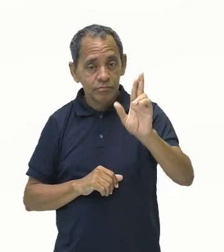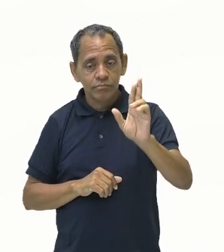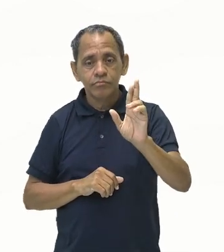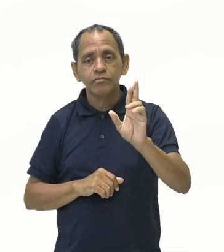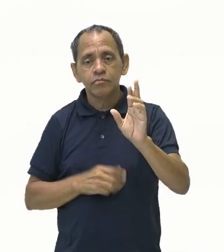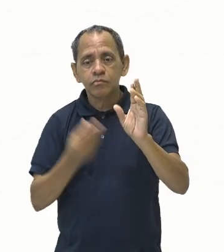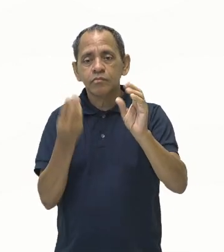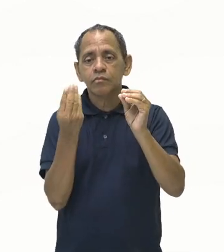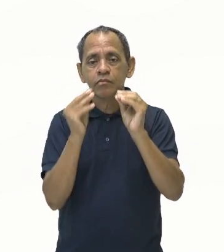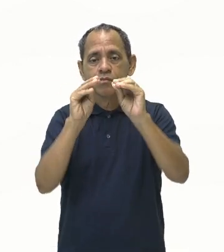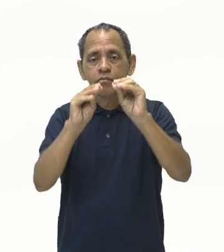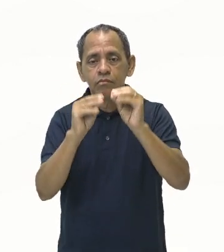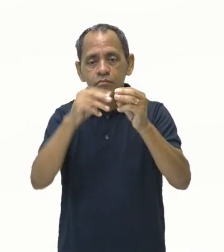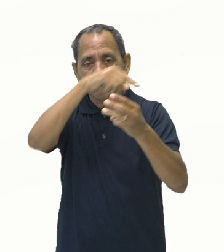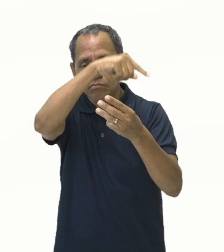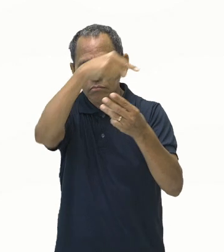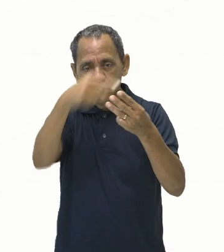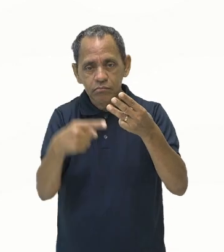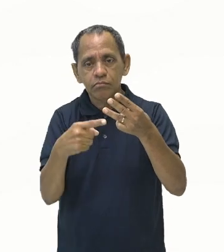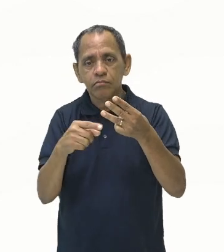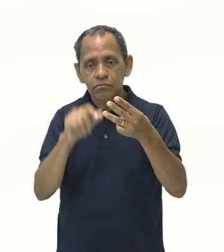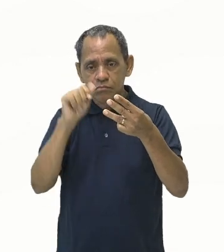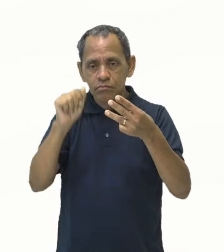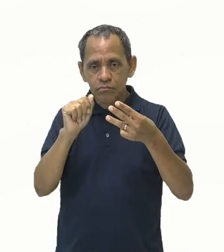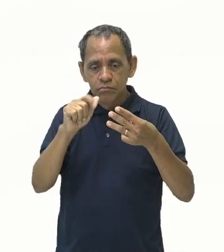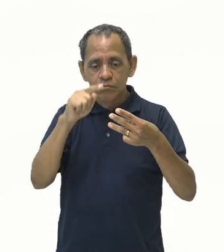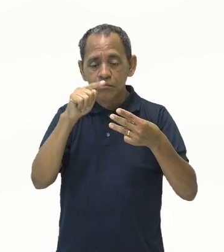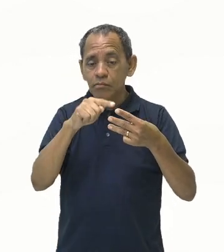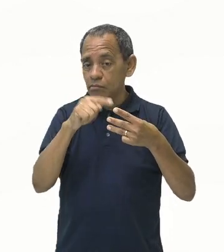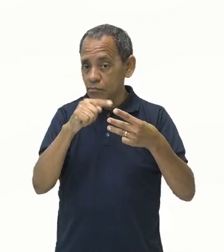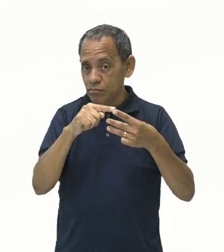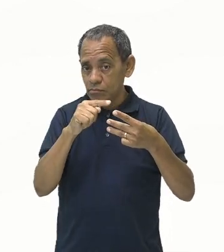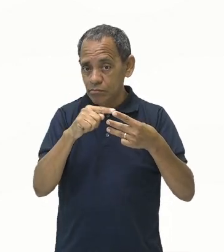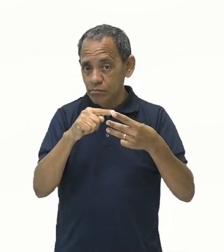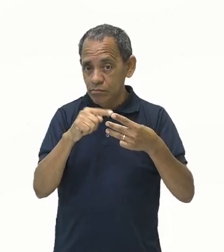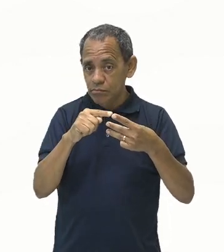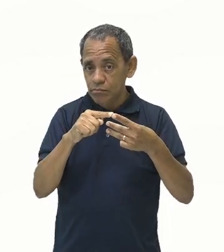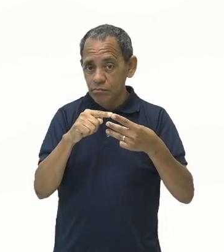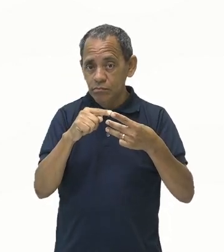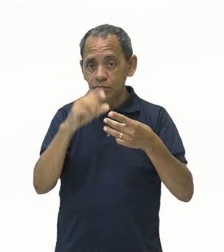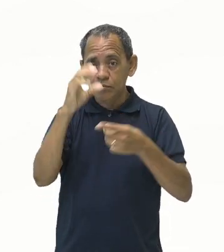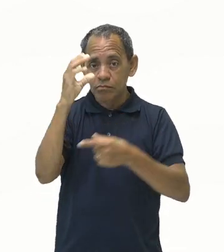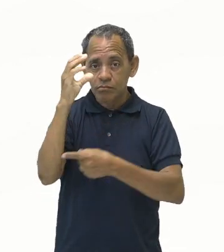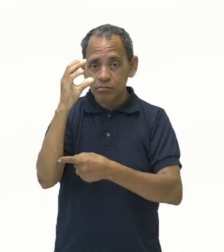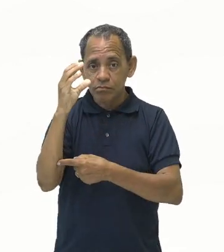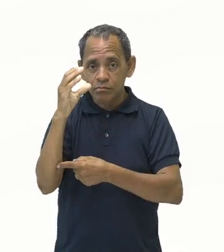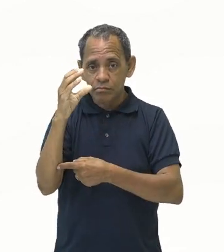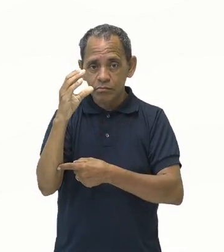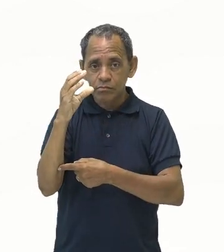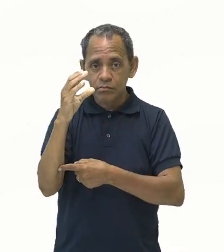entender. Por exemplo, eu posso ter desta forma, onde o carbono está aqui,